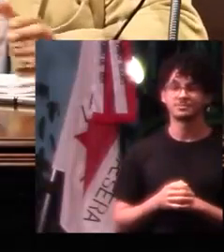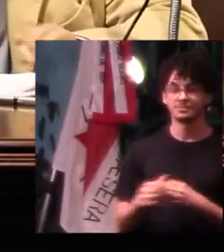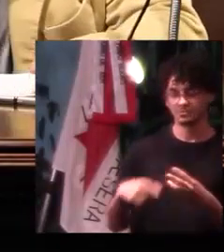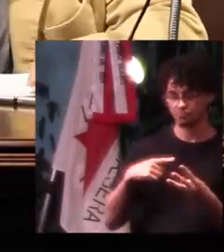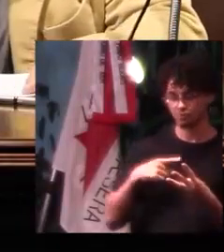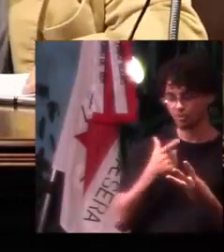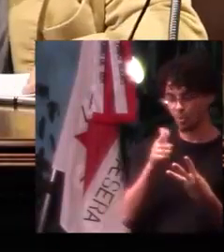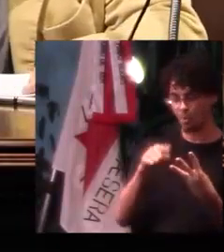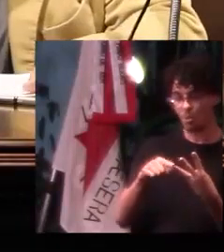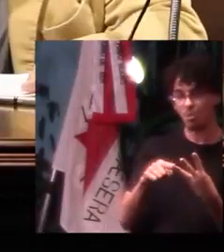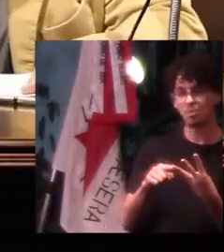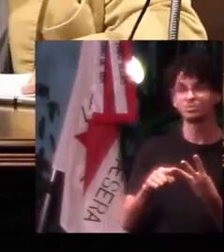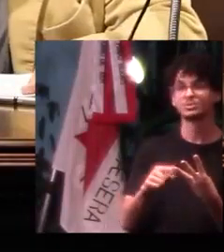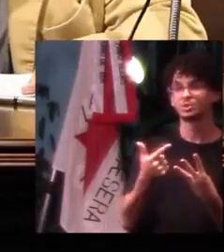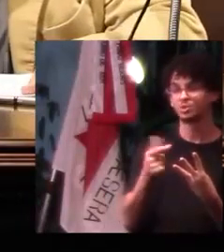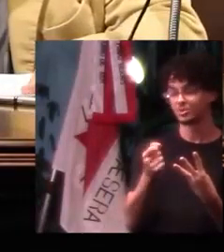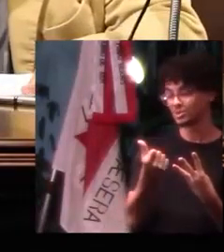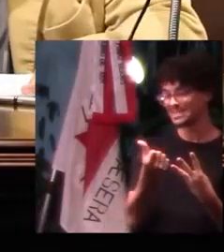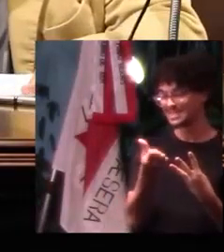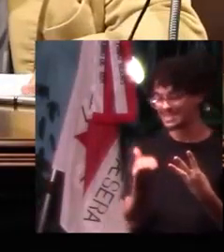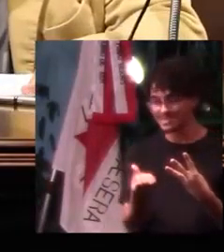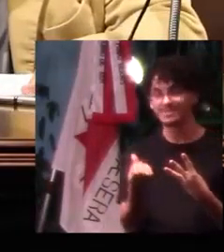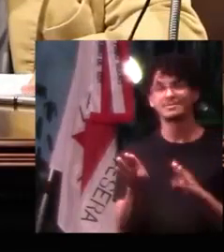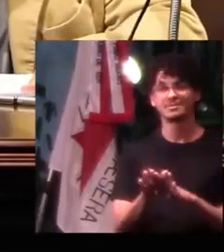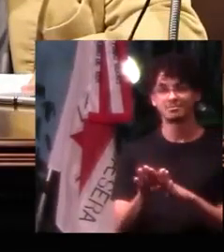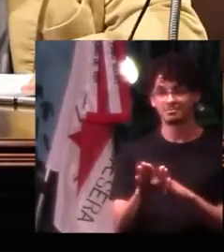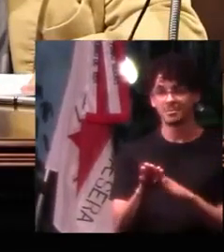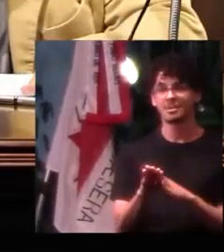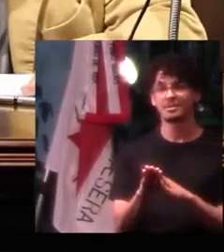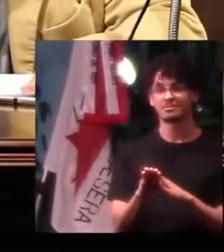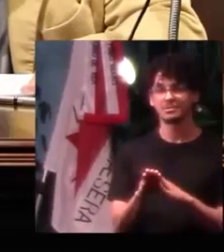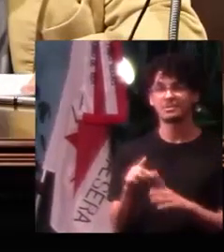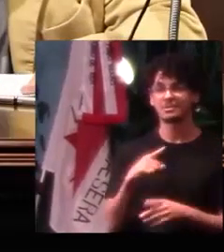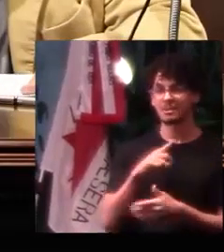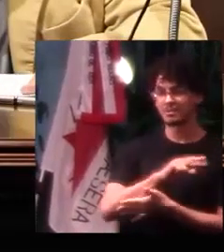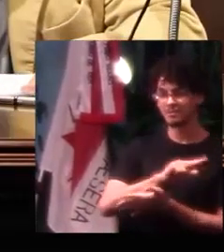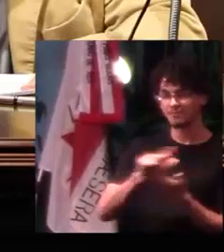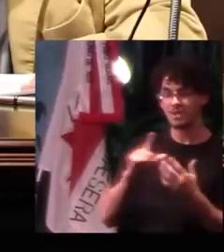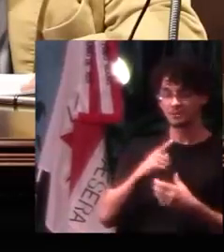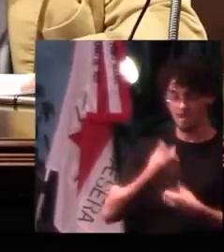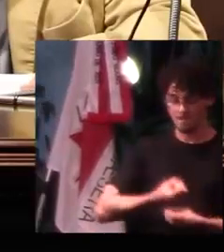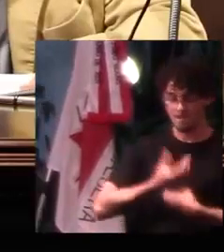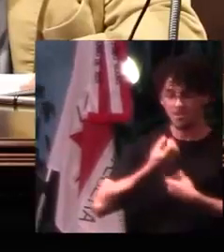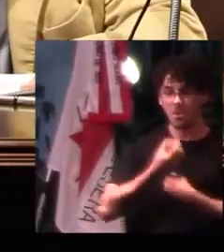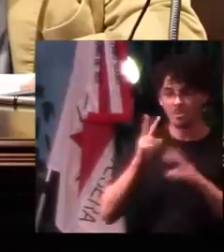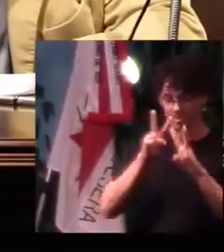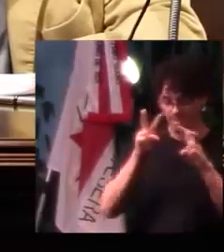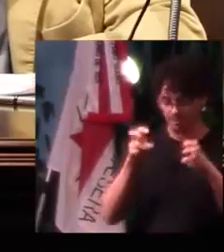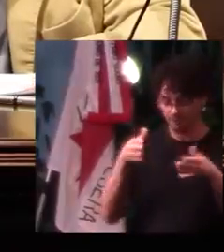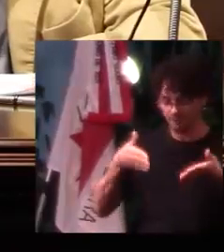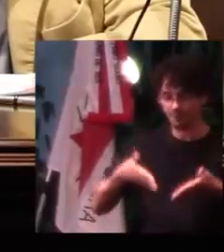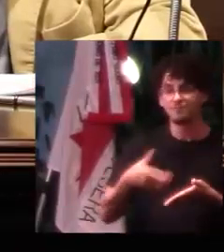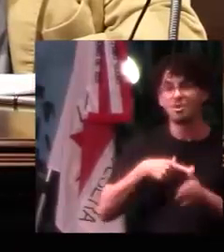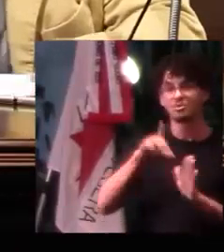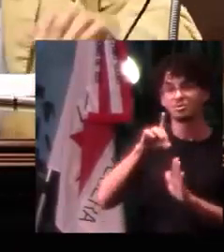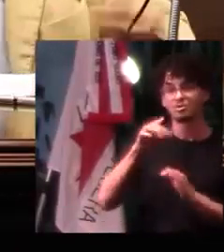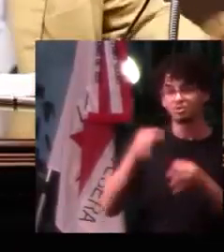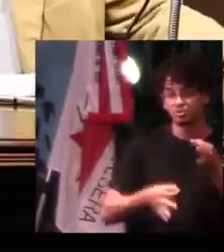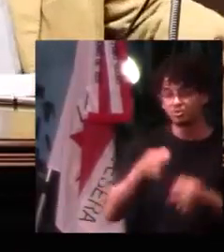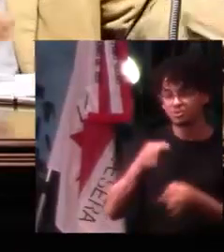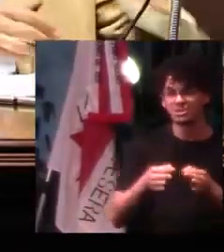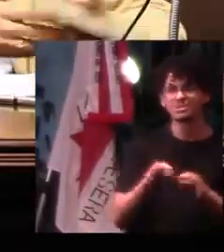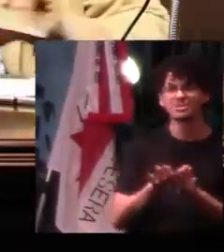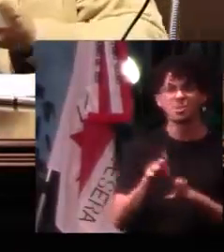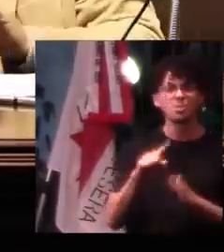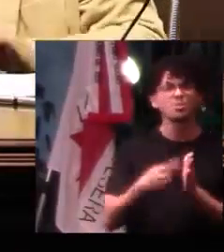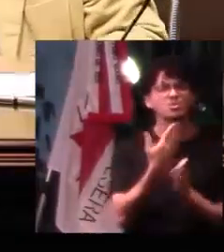Diálogo entre Direito e Literatura, 2016, Espectros Poéticos da Justiça, 2019, e o último é